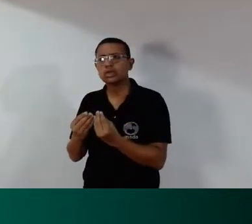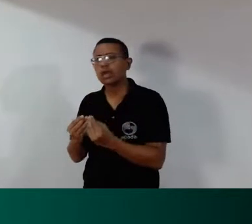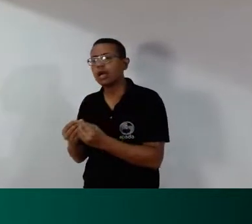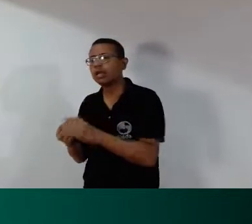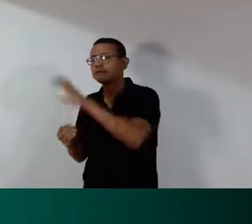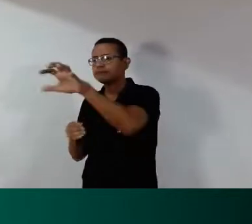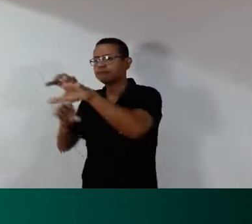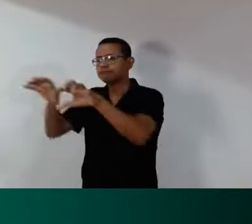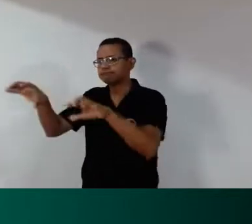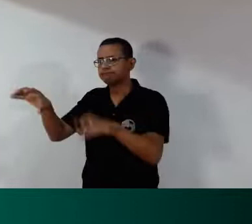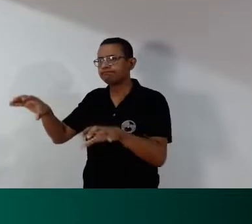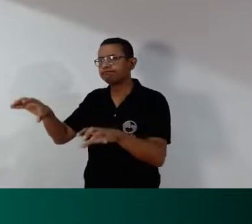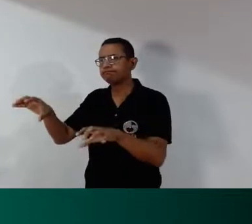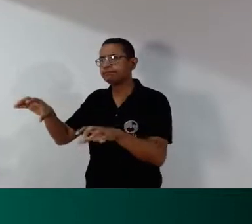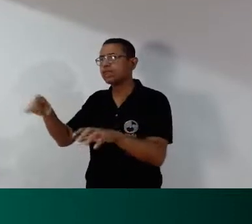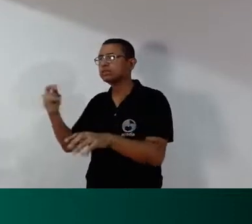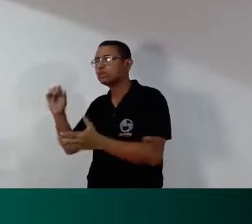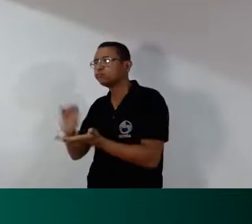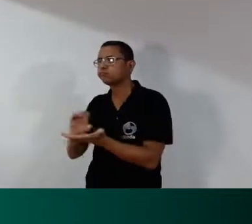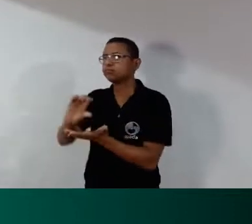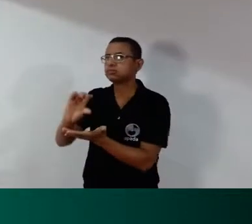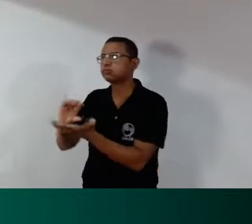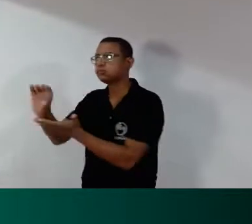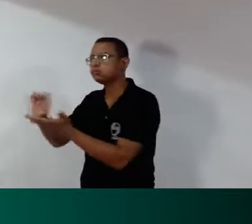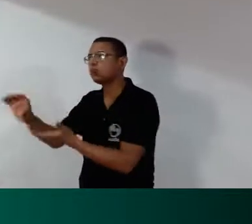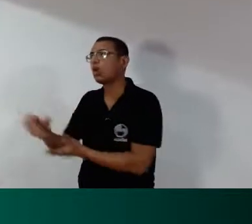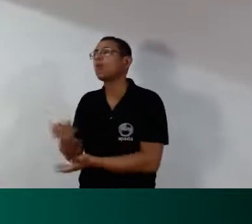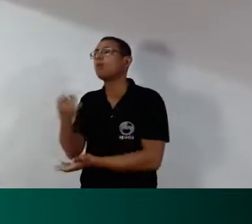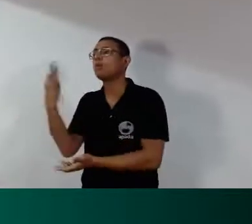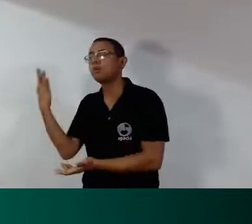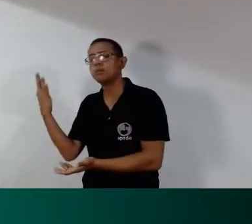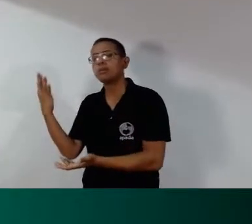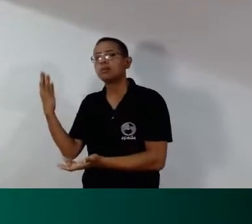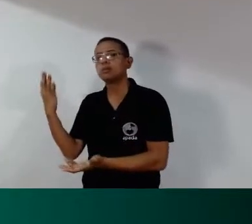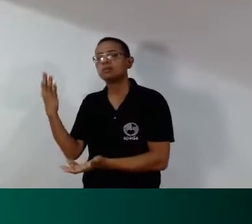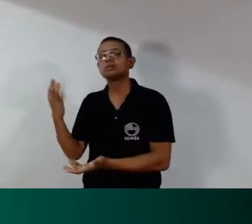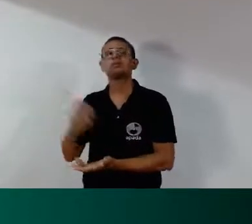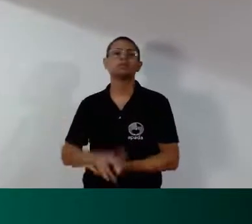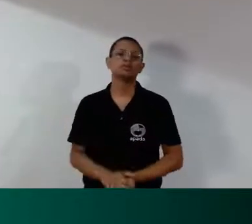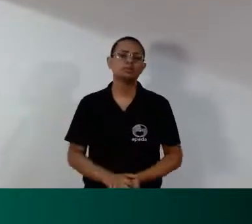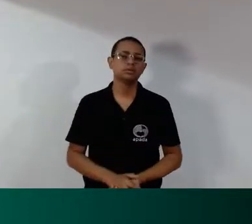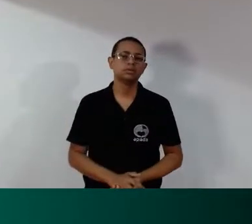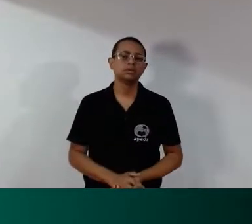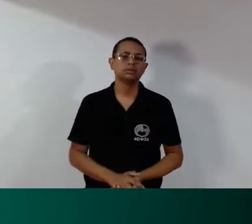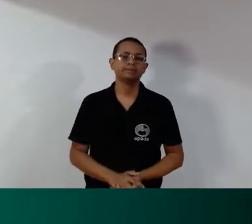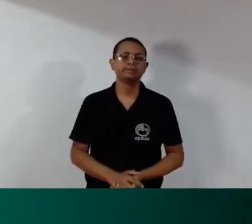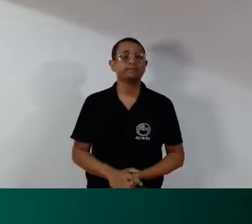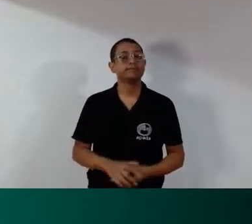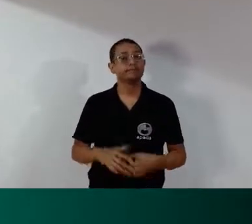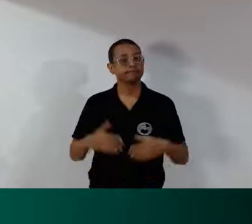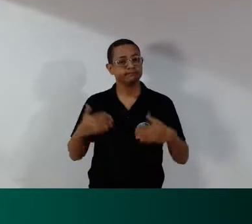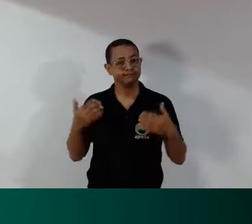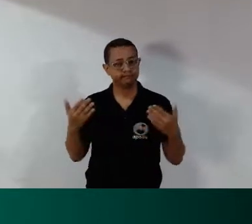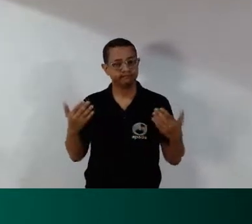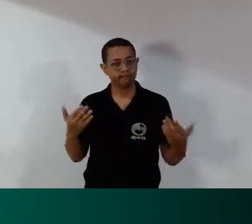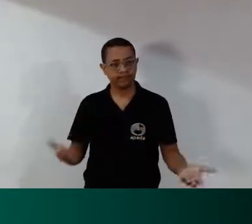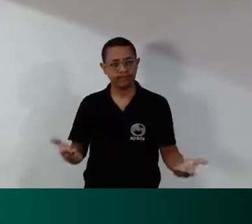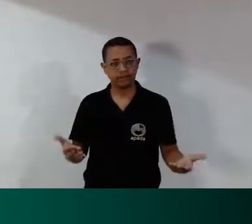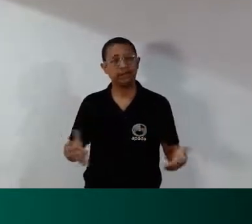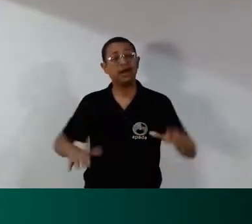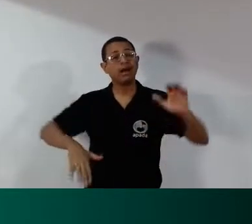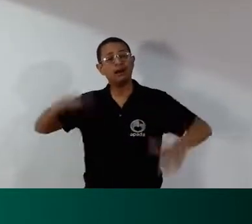cada instituição como é que é gasto esse dinheiro da gente passa por um é um problema muitas vezes de não